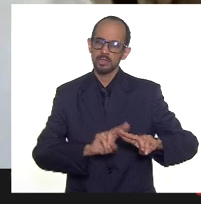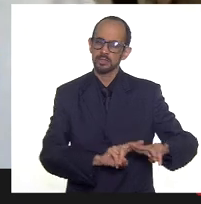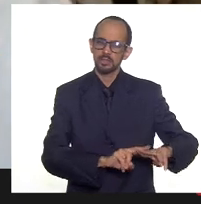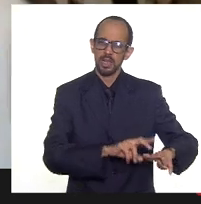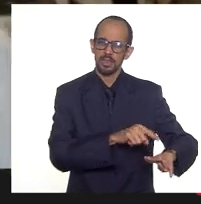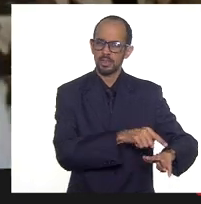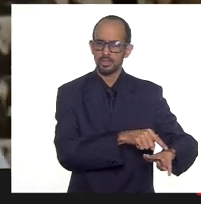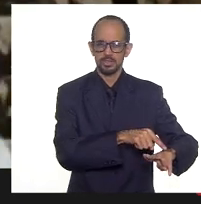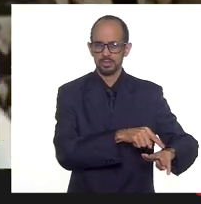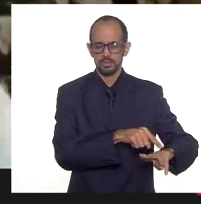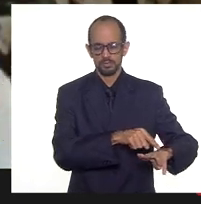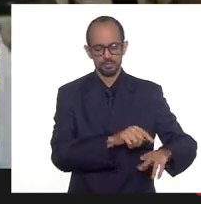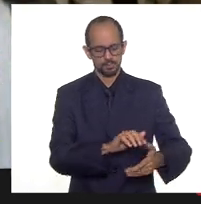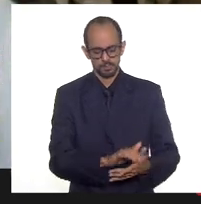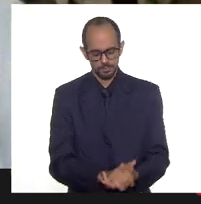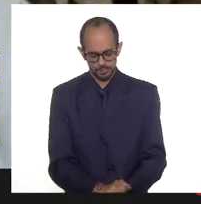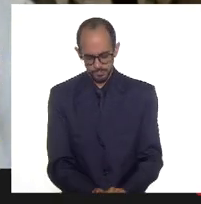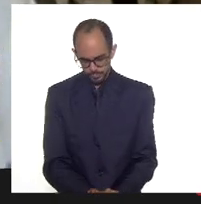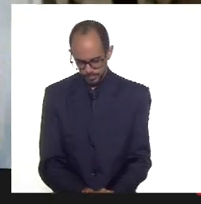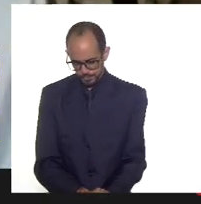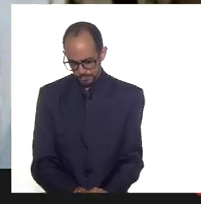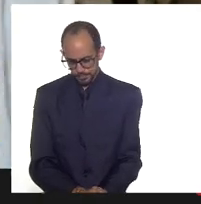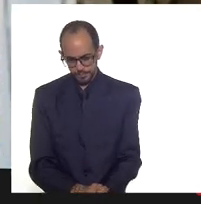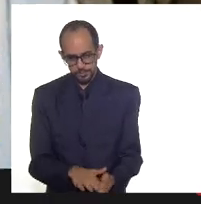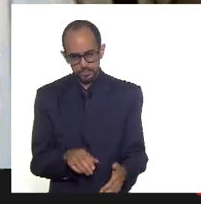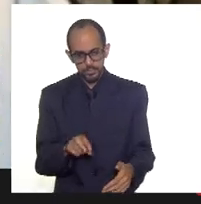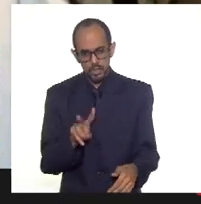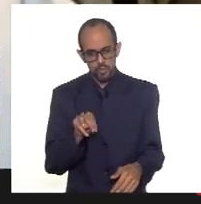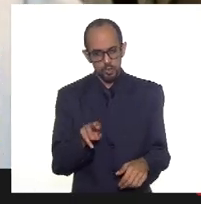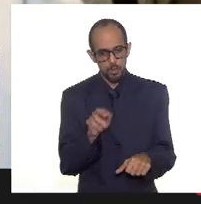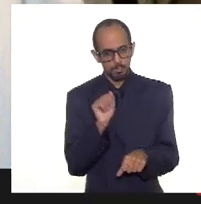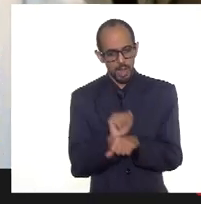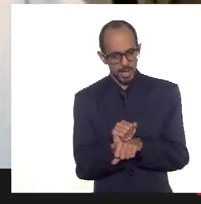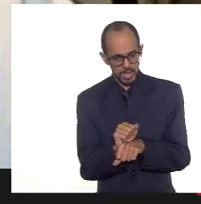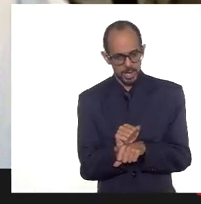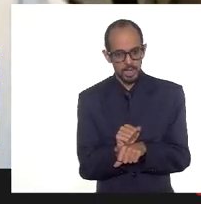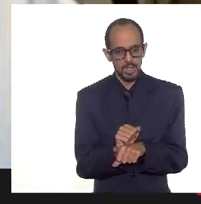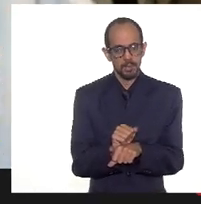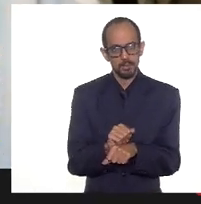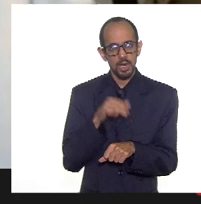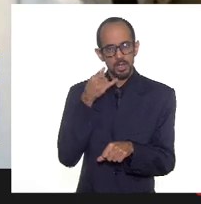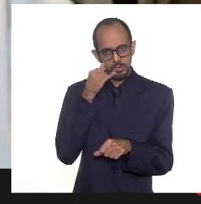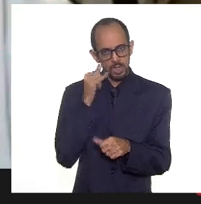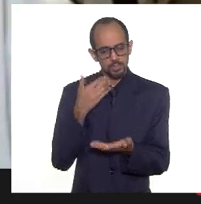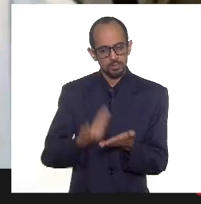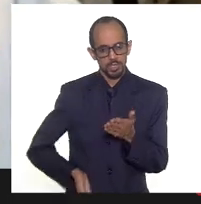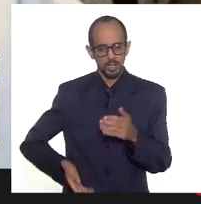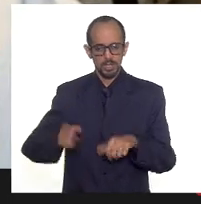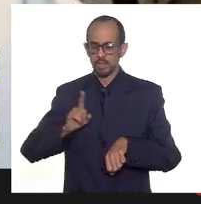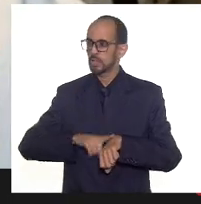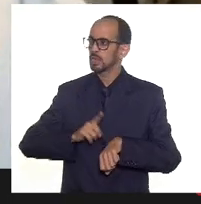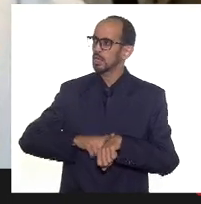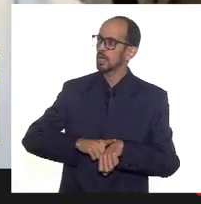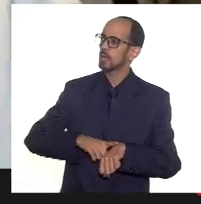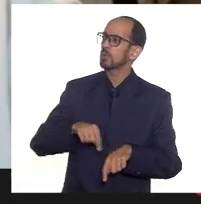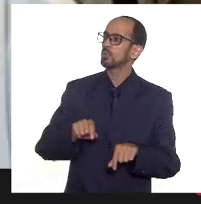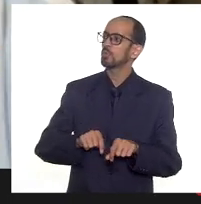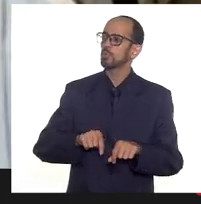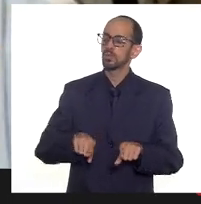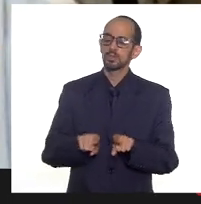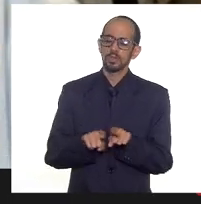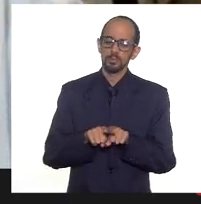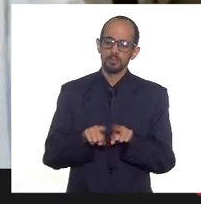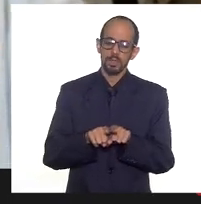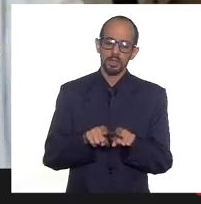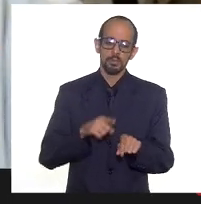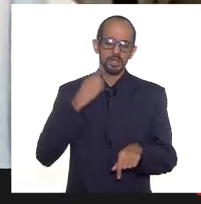A situação do presídio. Eu vou me abster, vou parar por aqui, para não tomar tempo, inclusive, da deputada Mônica, da deputada Adriana